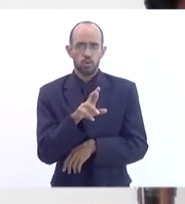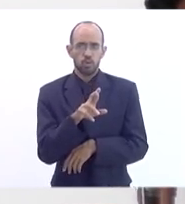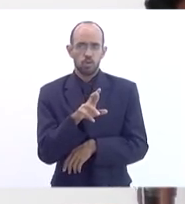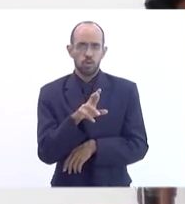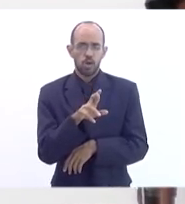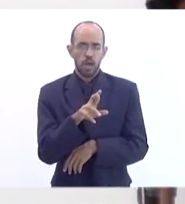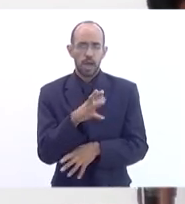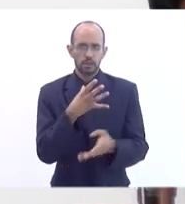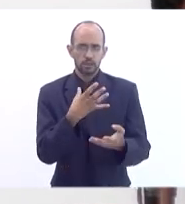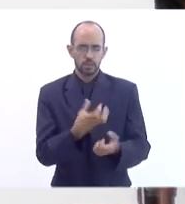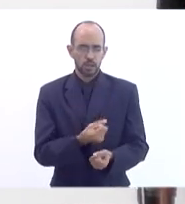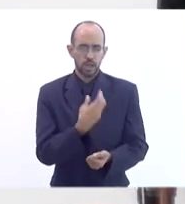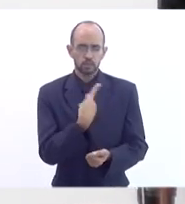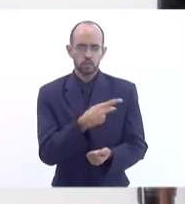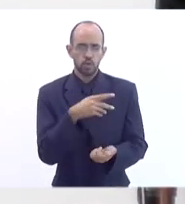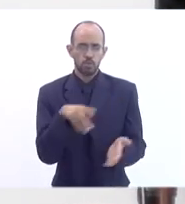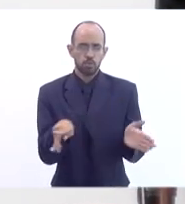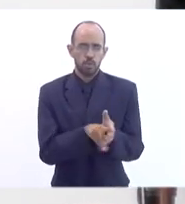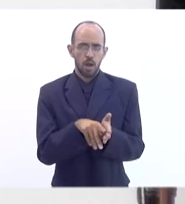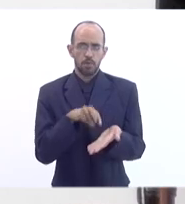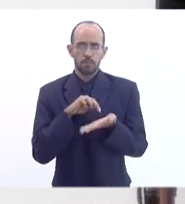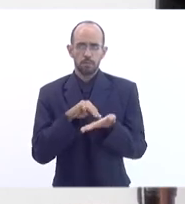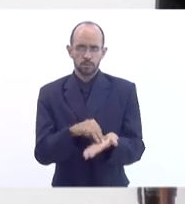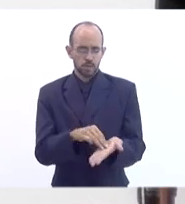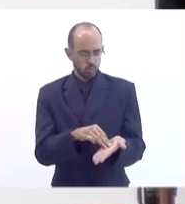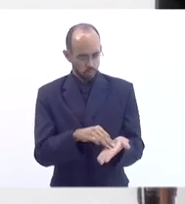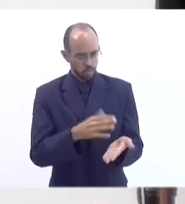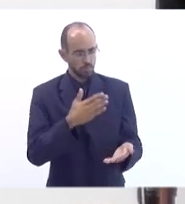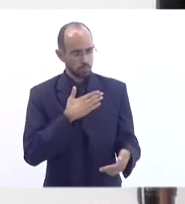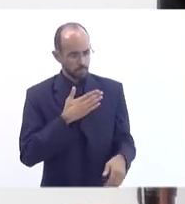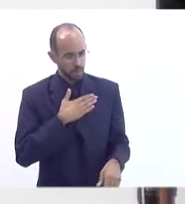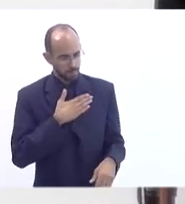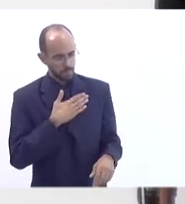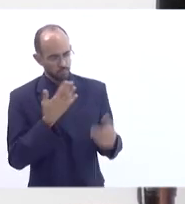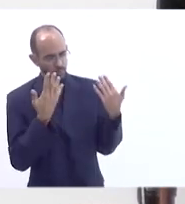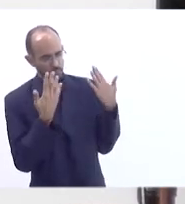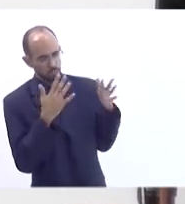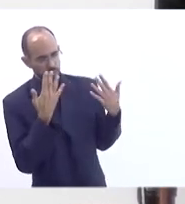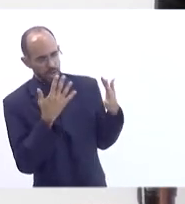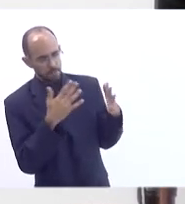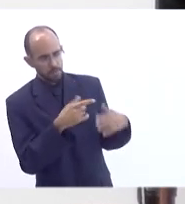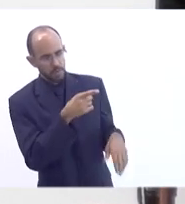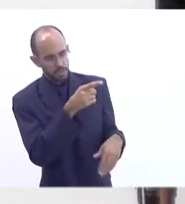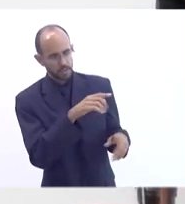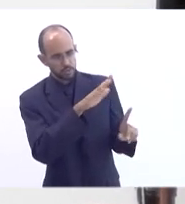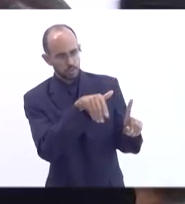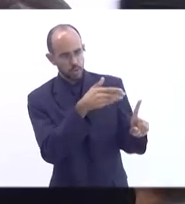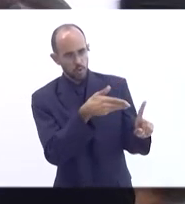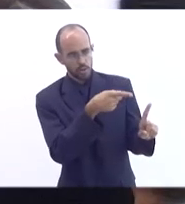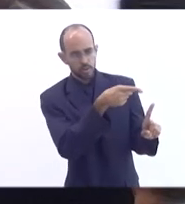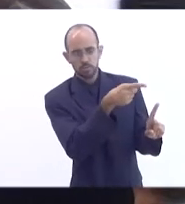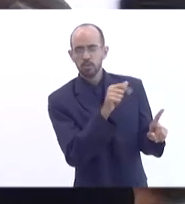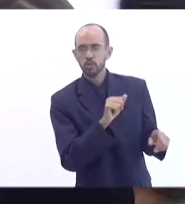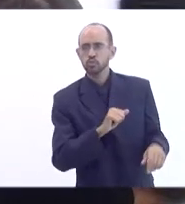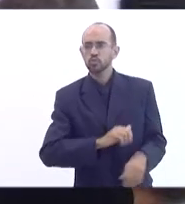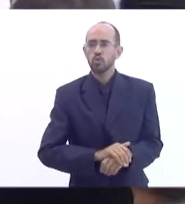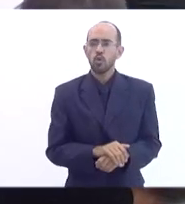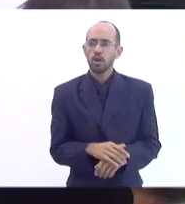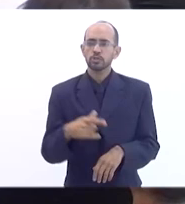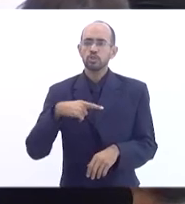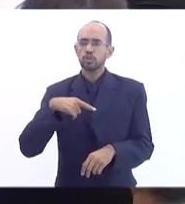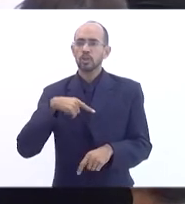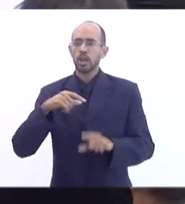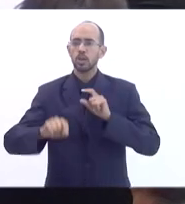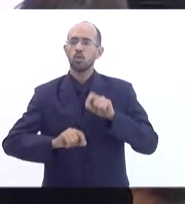sua missão com louvor ó e aqui desde já fica aqui o meu meu aplauso meu reconhecimento a gente tem um fato novo